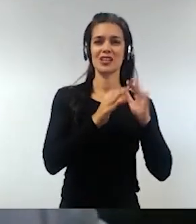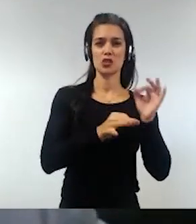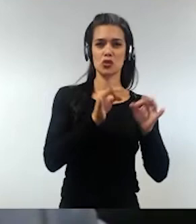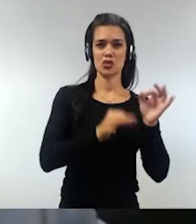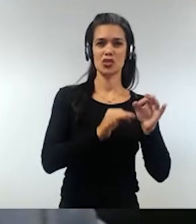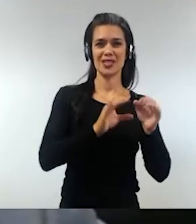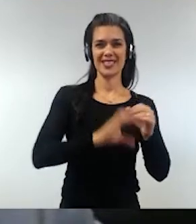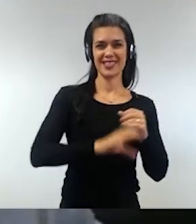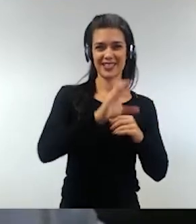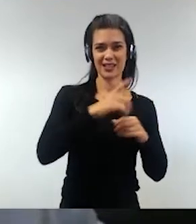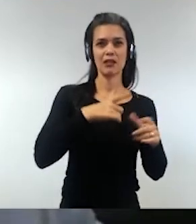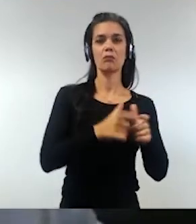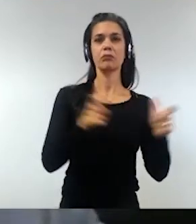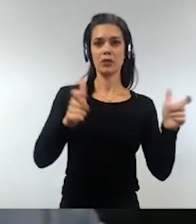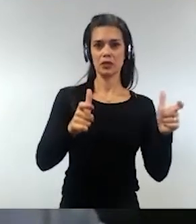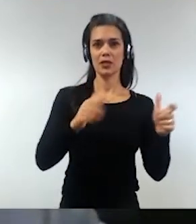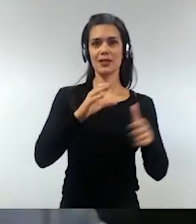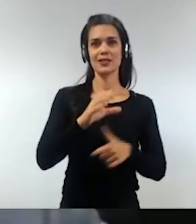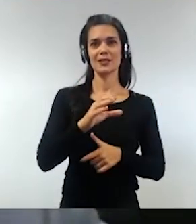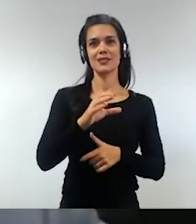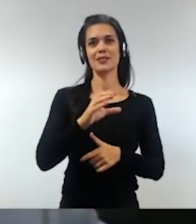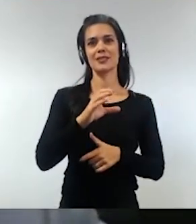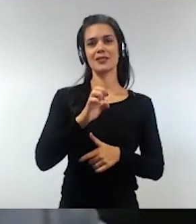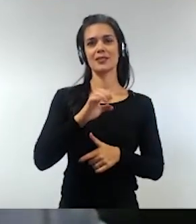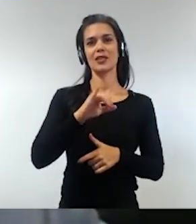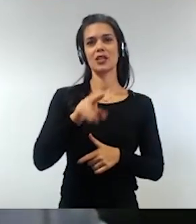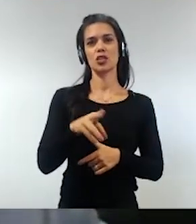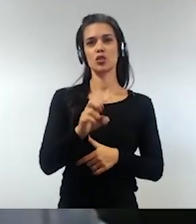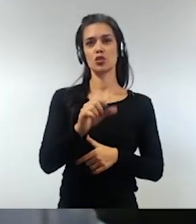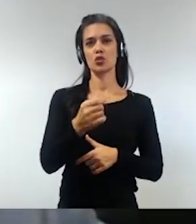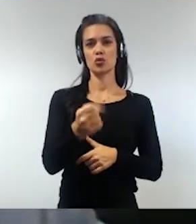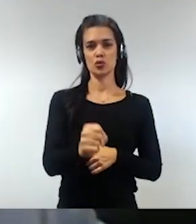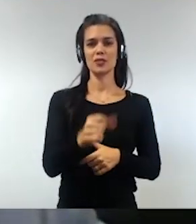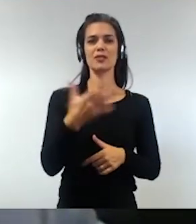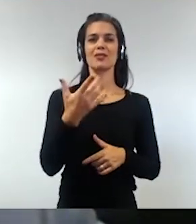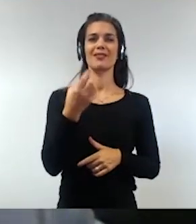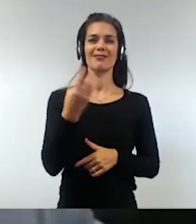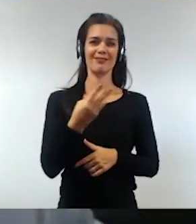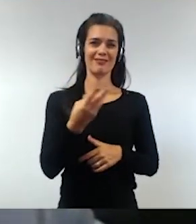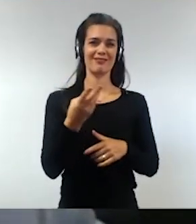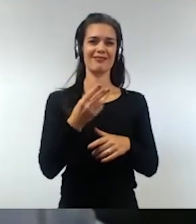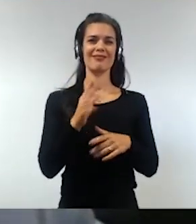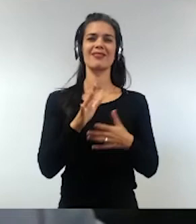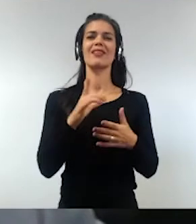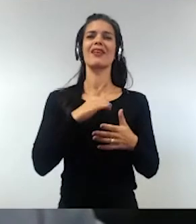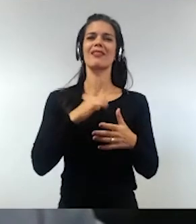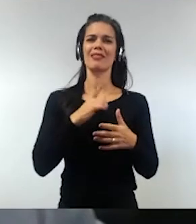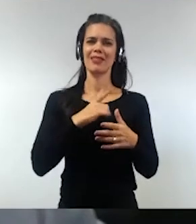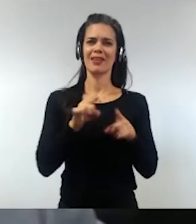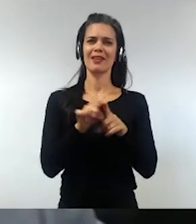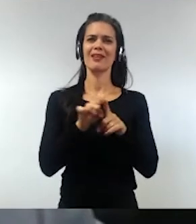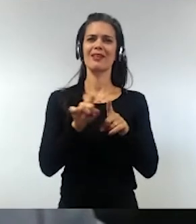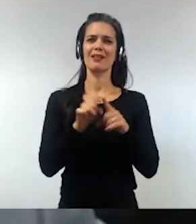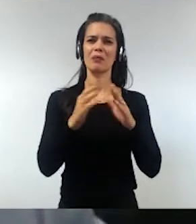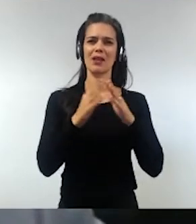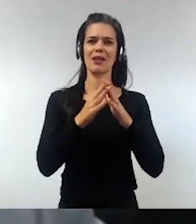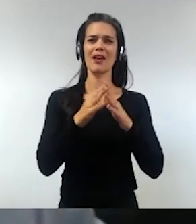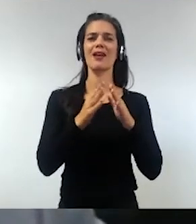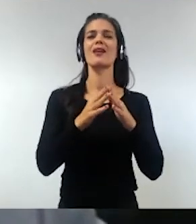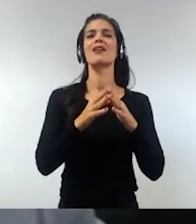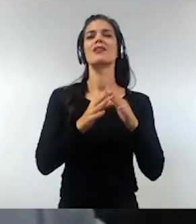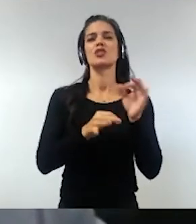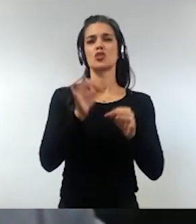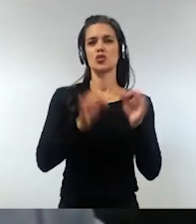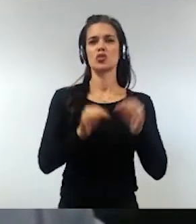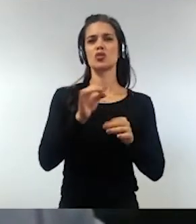8. Sejus, que eram 7, estamos com 23 atuando em todo o estado. Inclusive, Fernando de Noronha tem uma Casa de Justiça e Cidadania que funciona